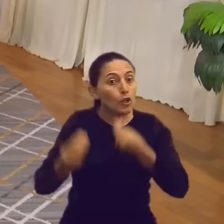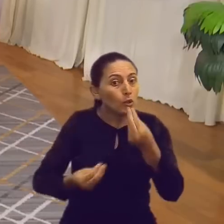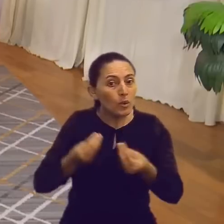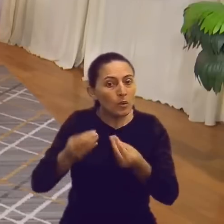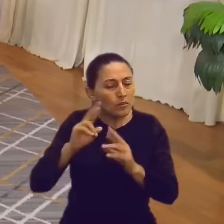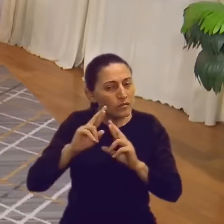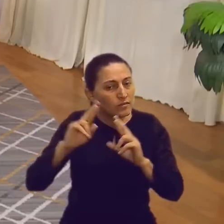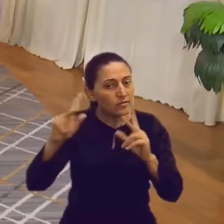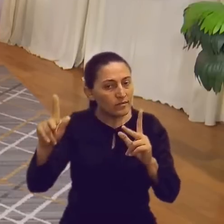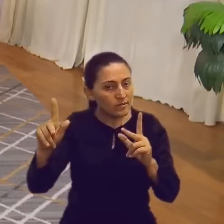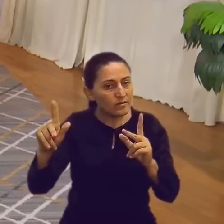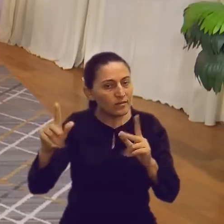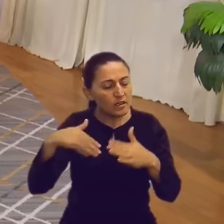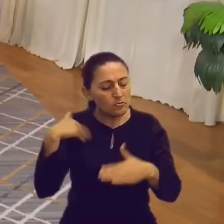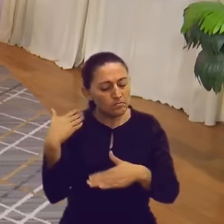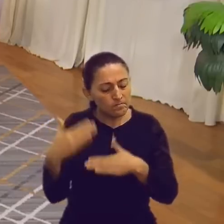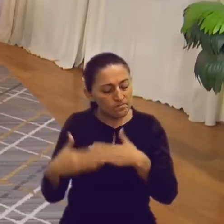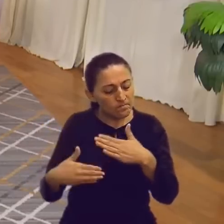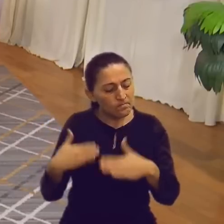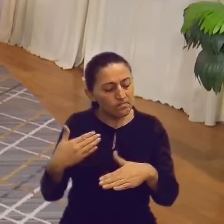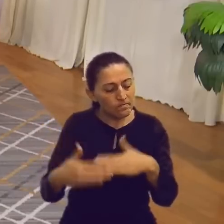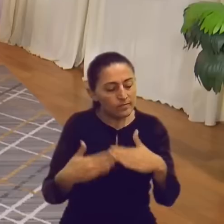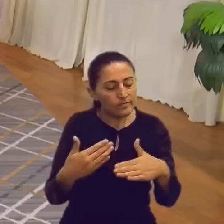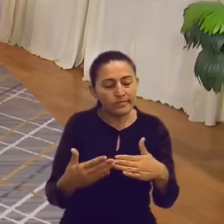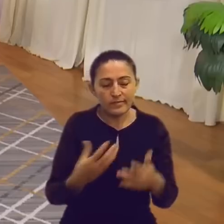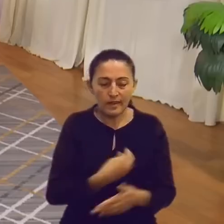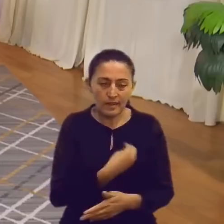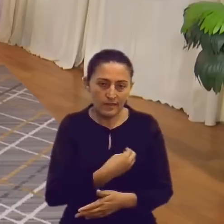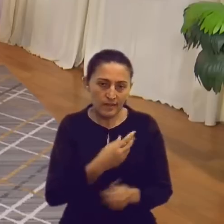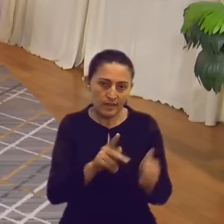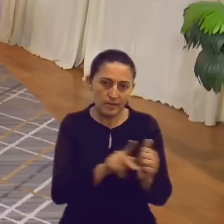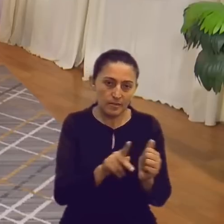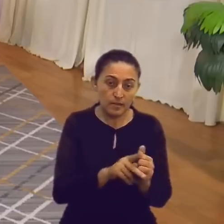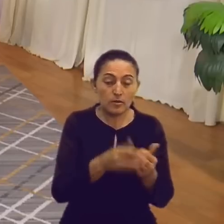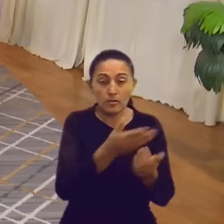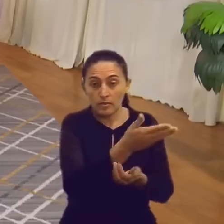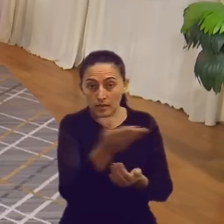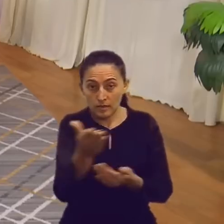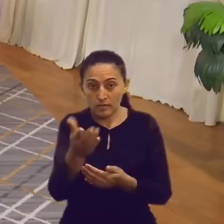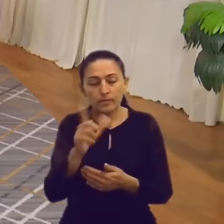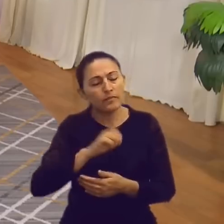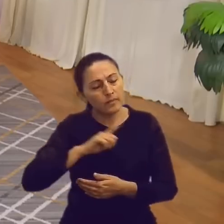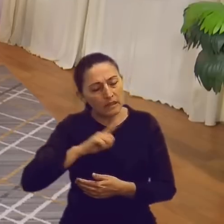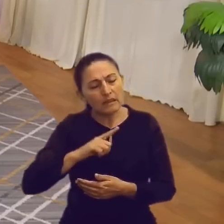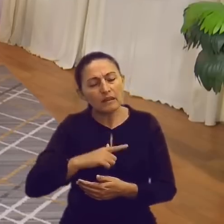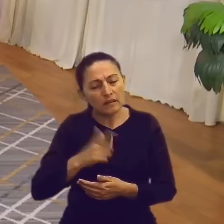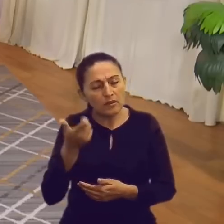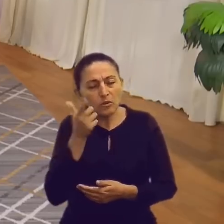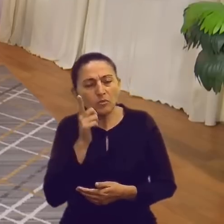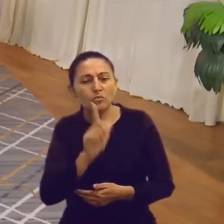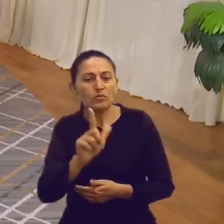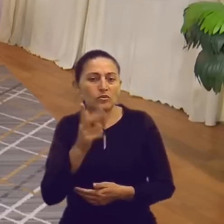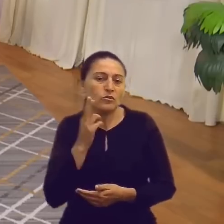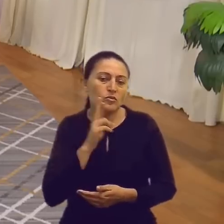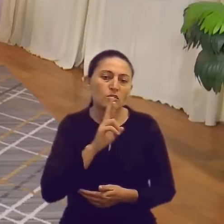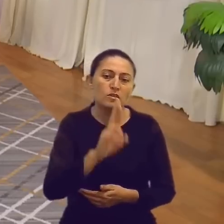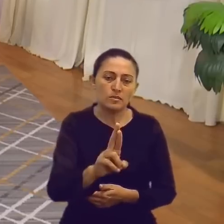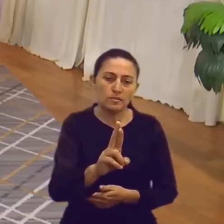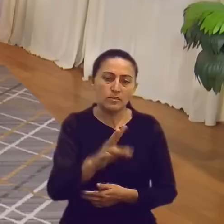o desenrolar da vida de Pedro. Então, para você existe também ainda uma chance.